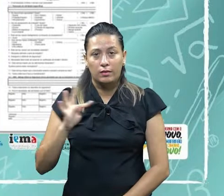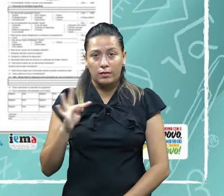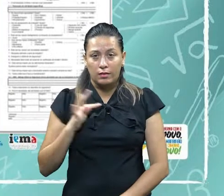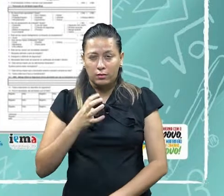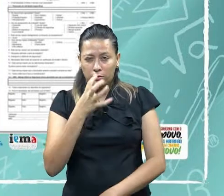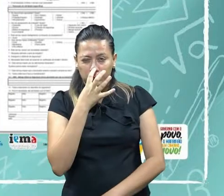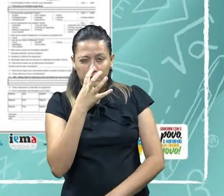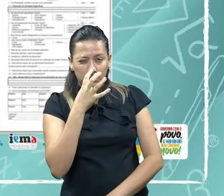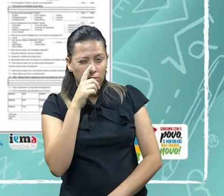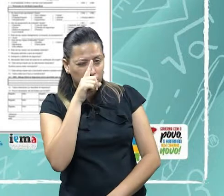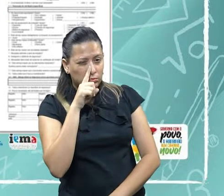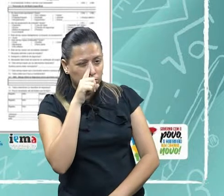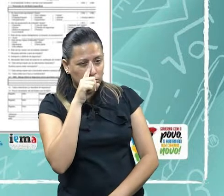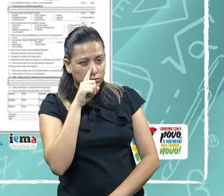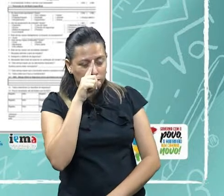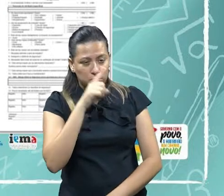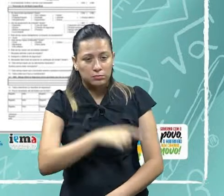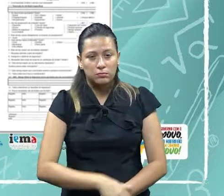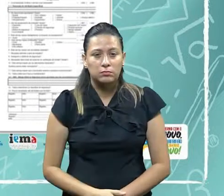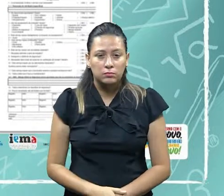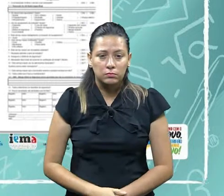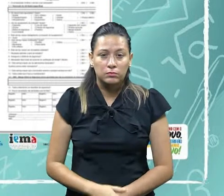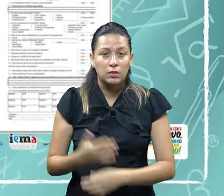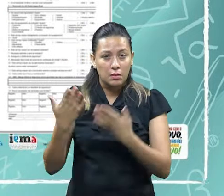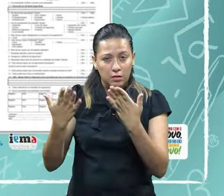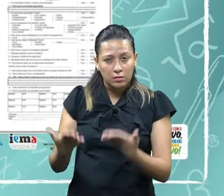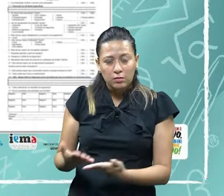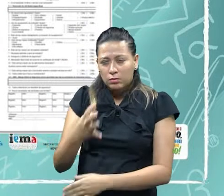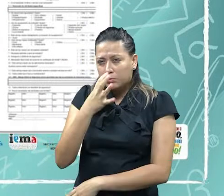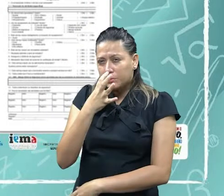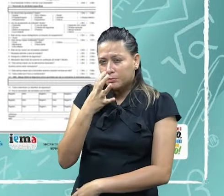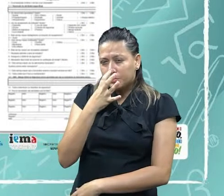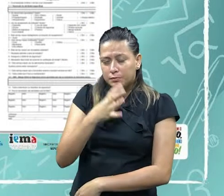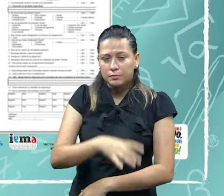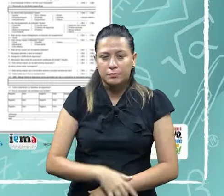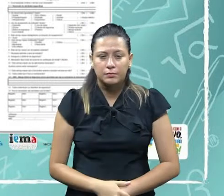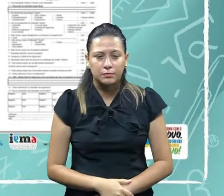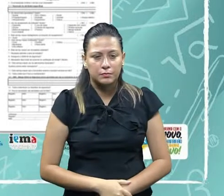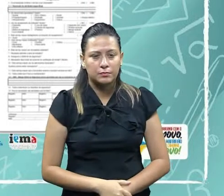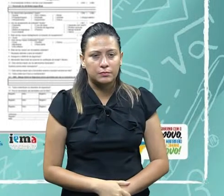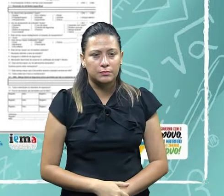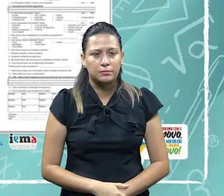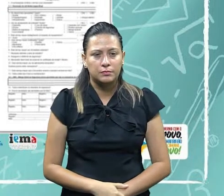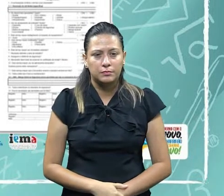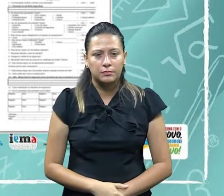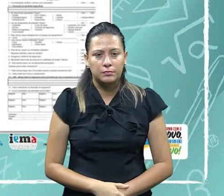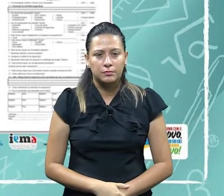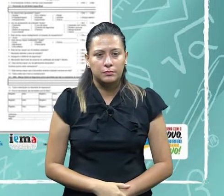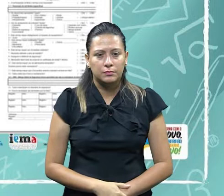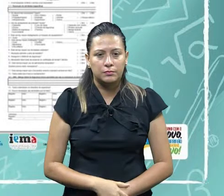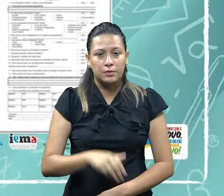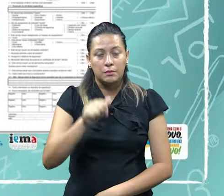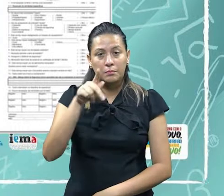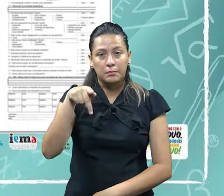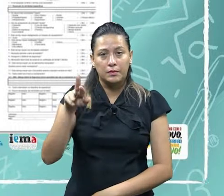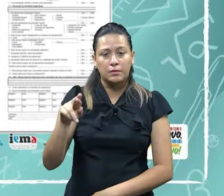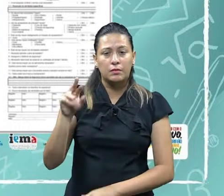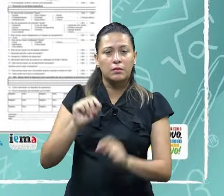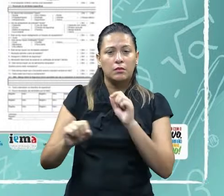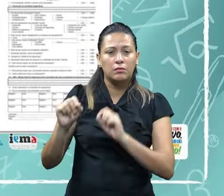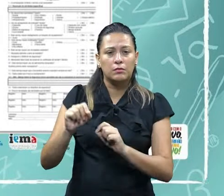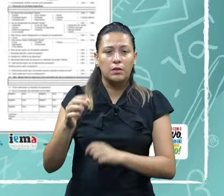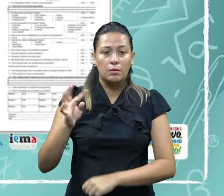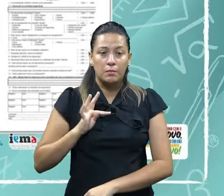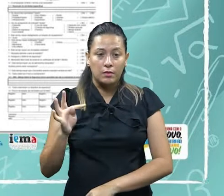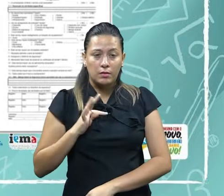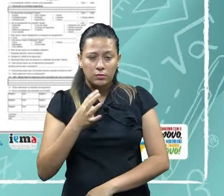Técnicas de análise de risco. Aqui nós vamos fazer uma análise, tá? A análise preliminar de risco, a APR, trata-se de uma